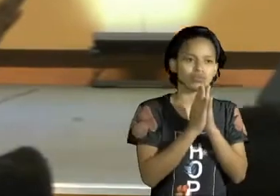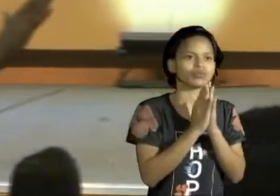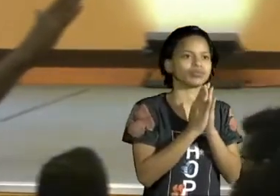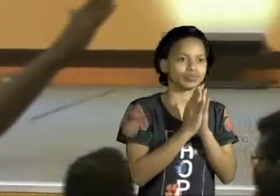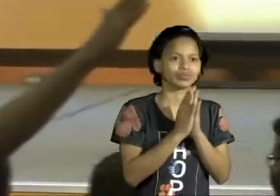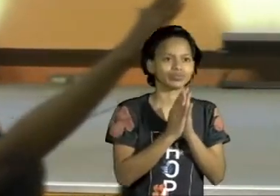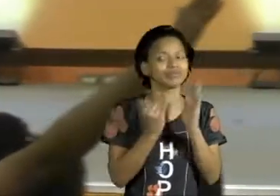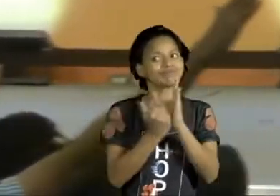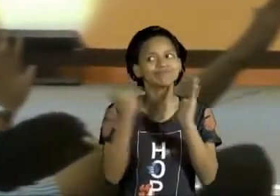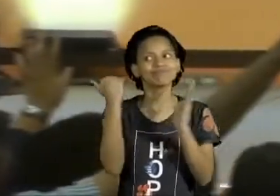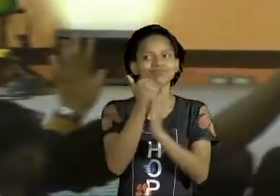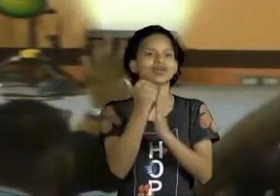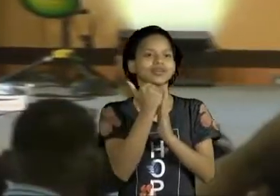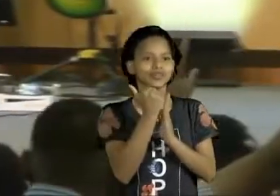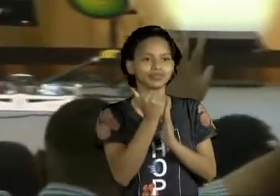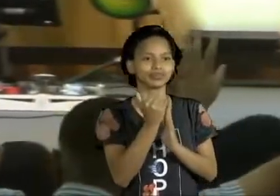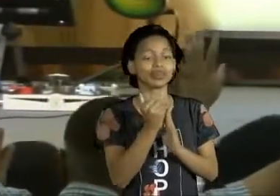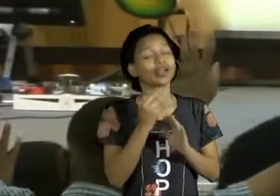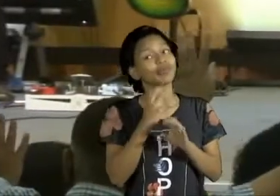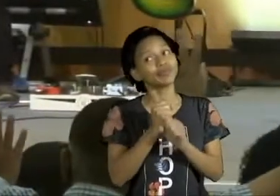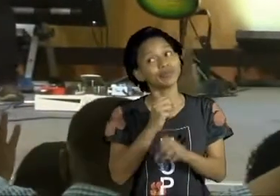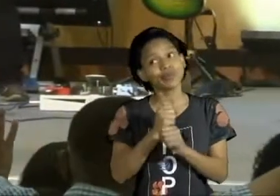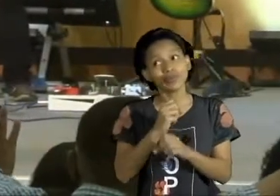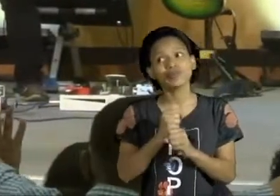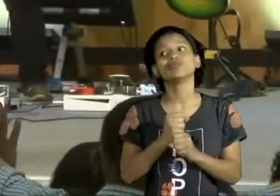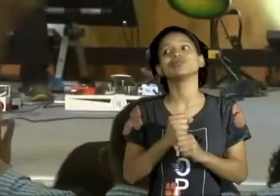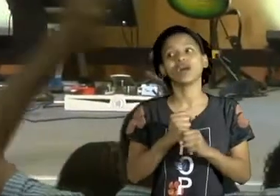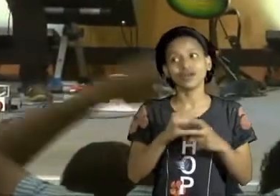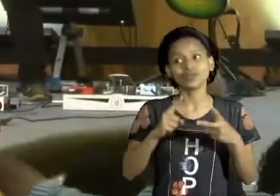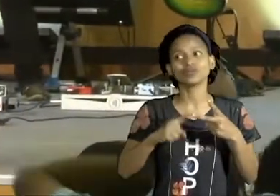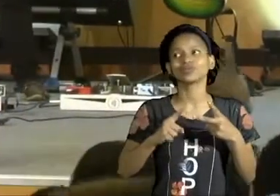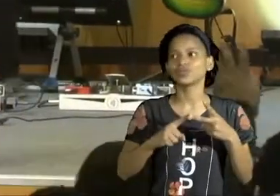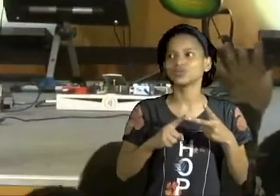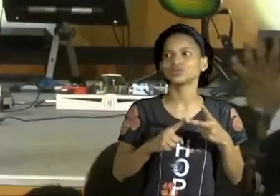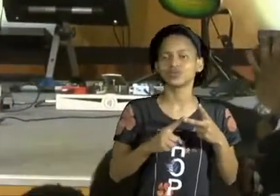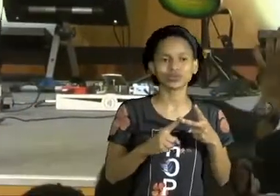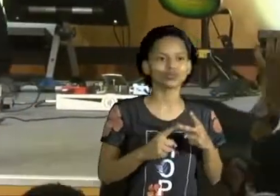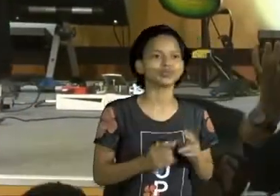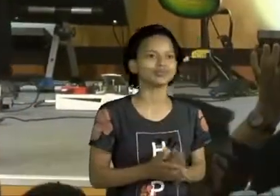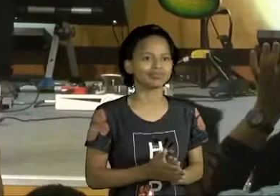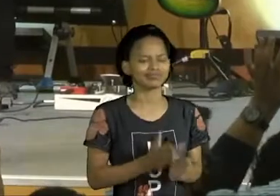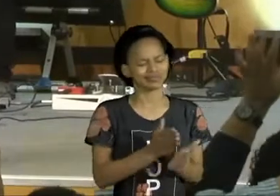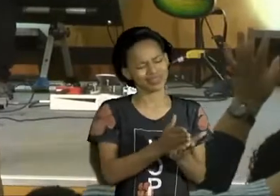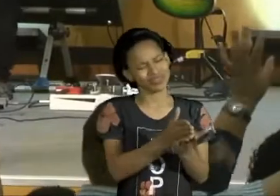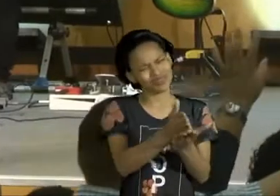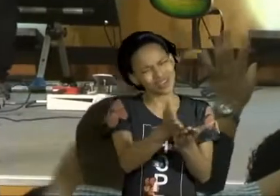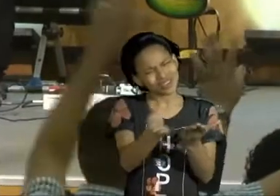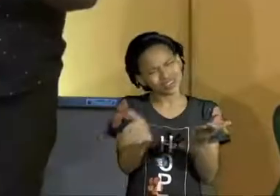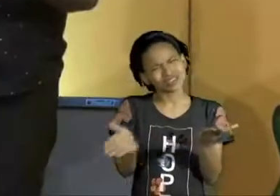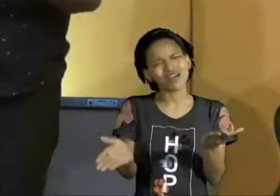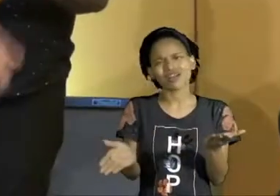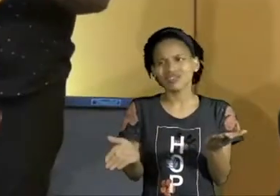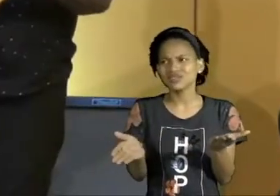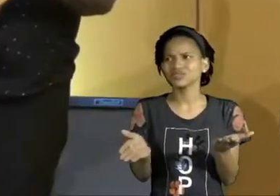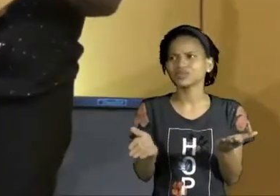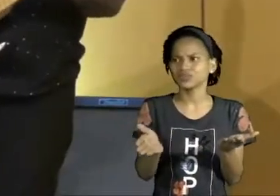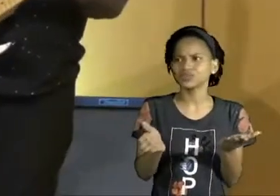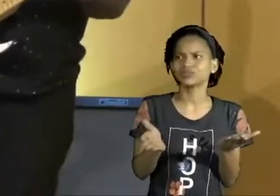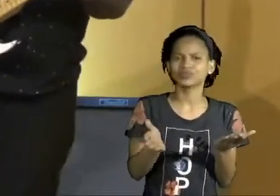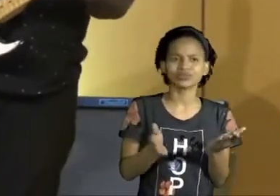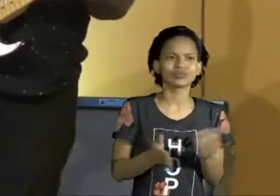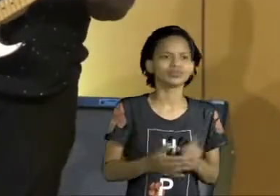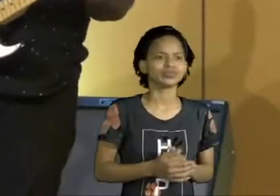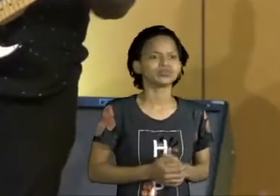2:45. Camila, sou eu. Tô afastado, tô distante. Saí do centro da vontade